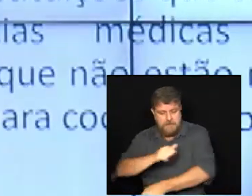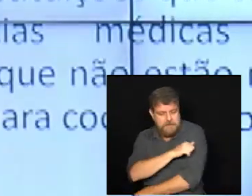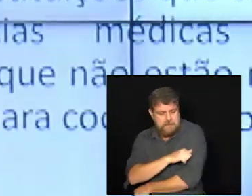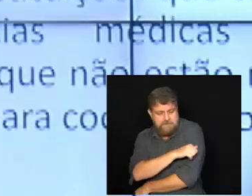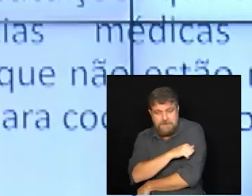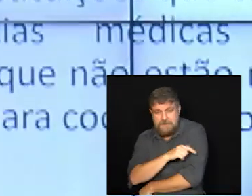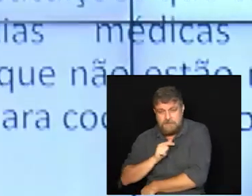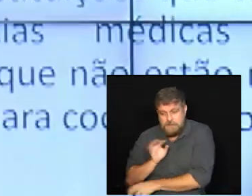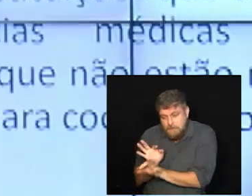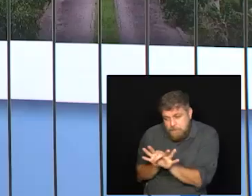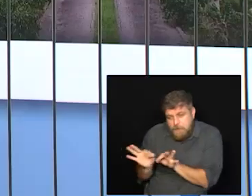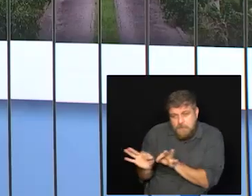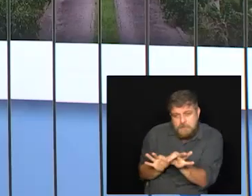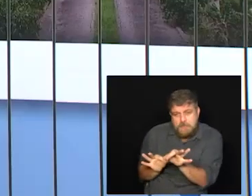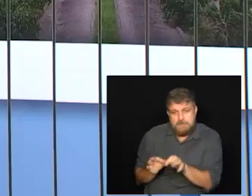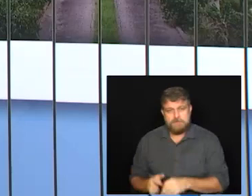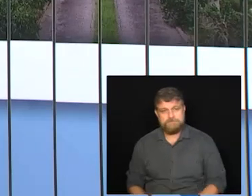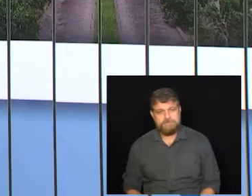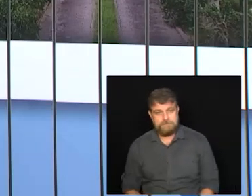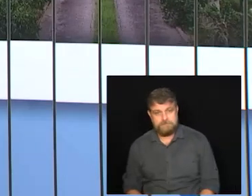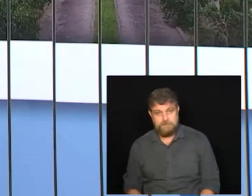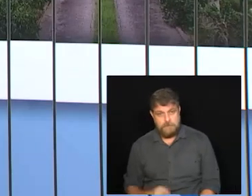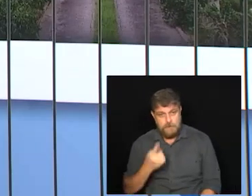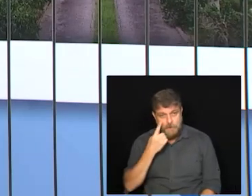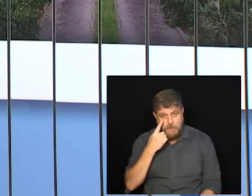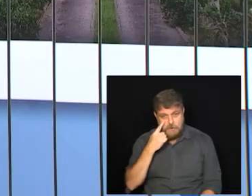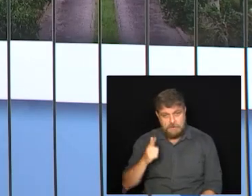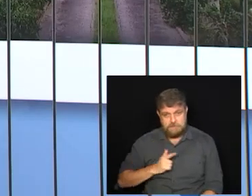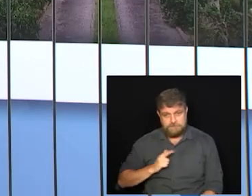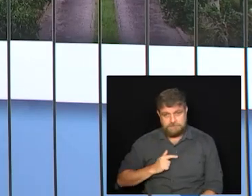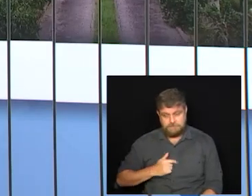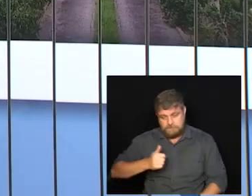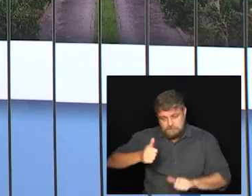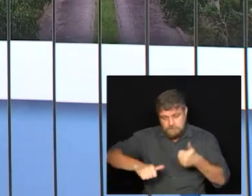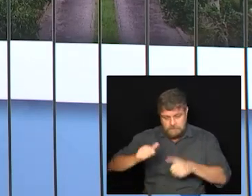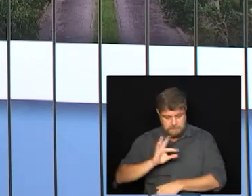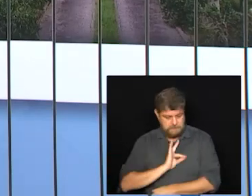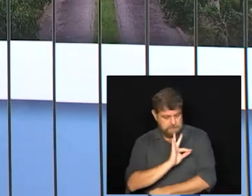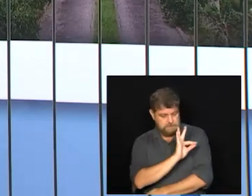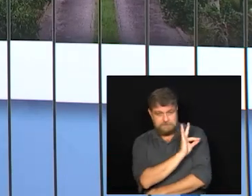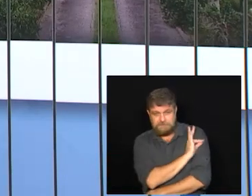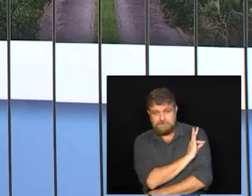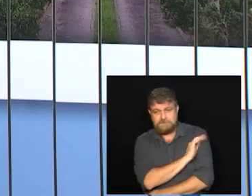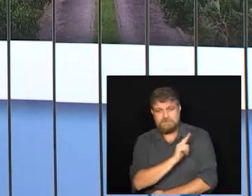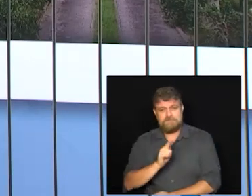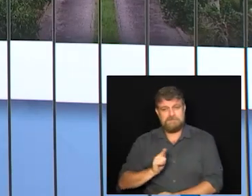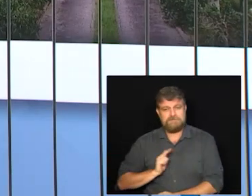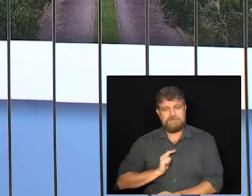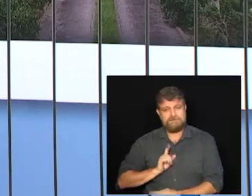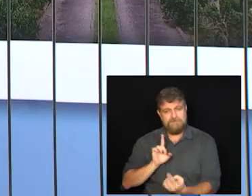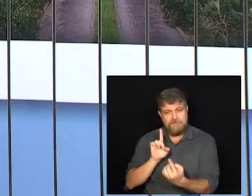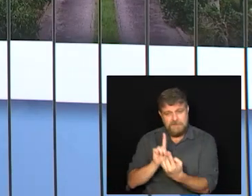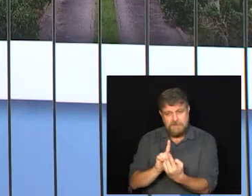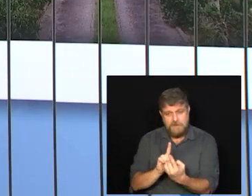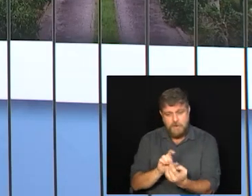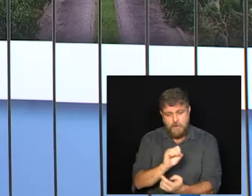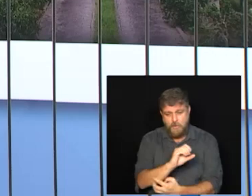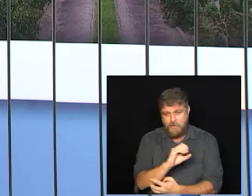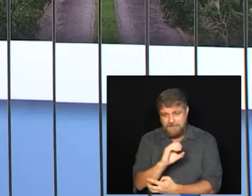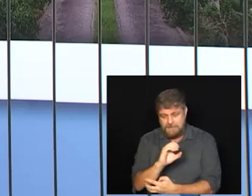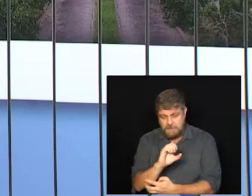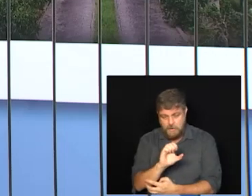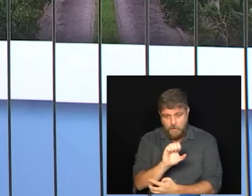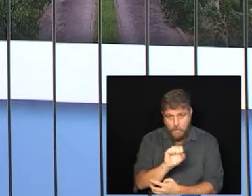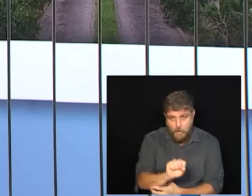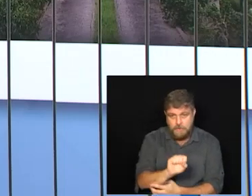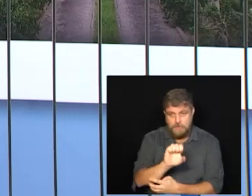estamos montando. E olha só, num balanço feito pela Guarda Municipal, foram atendidas